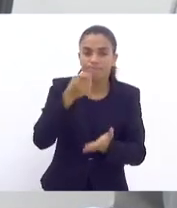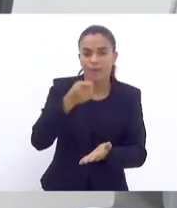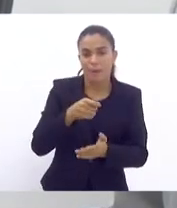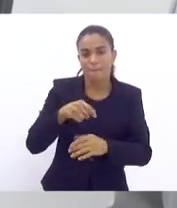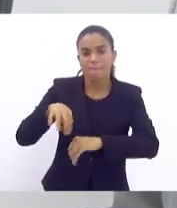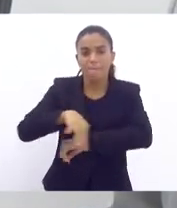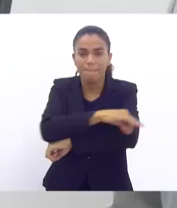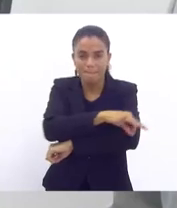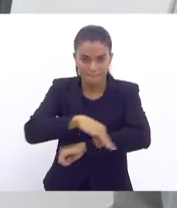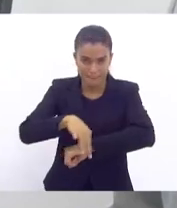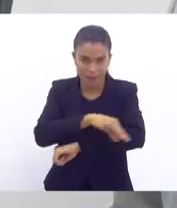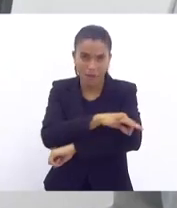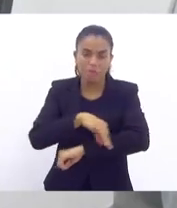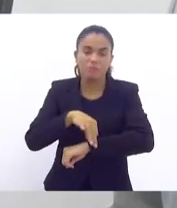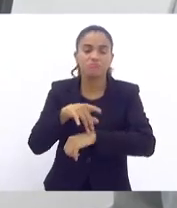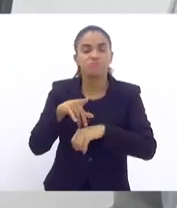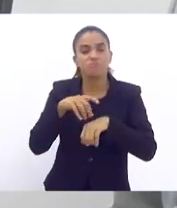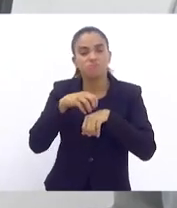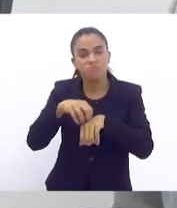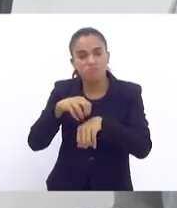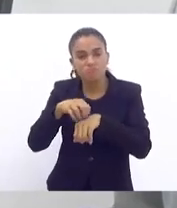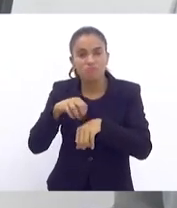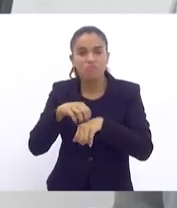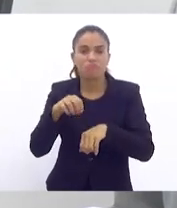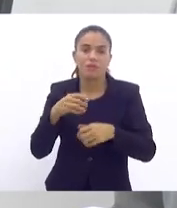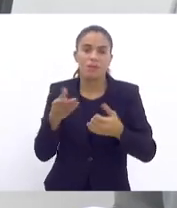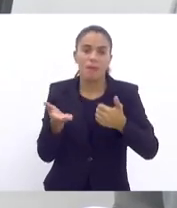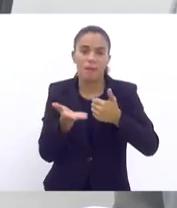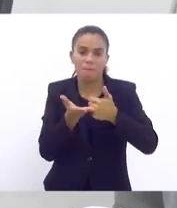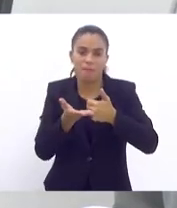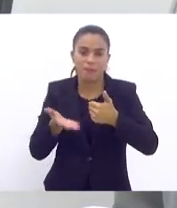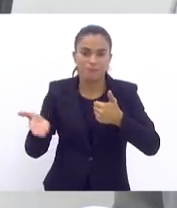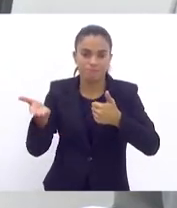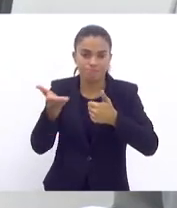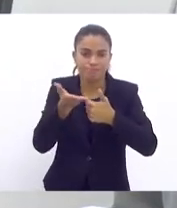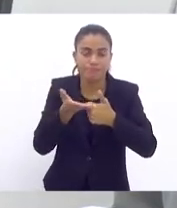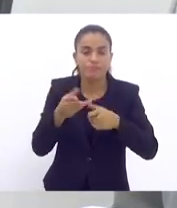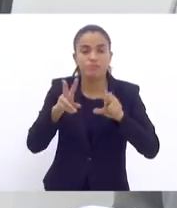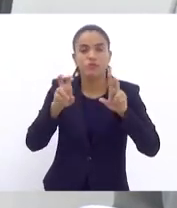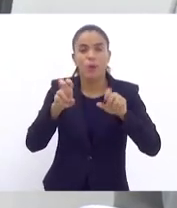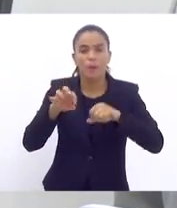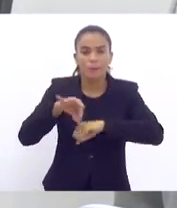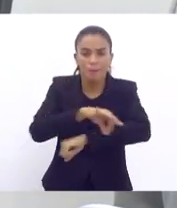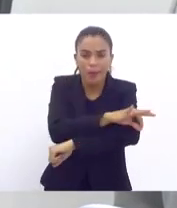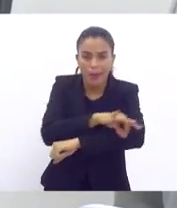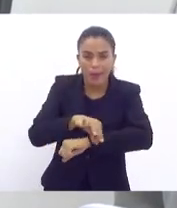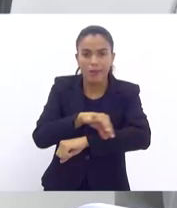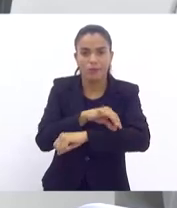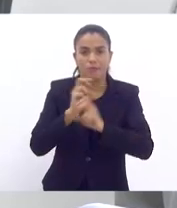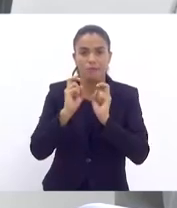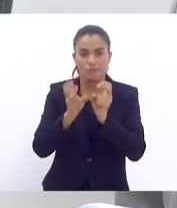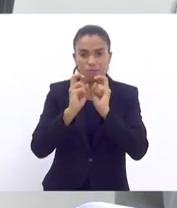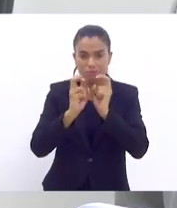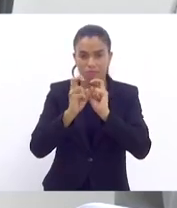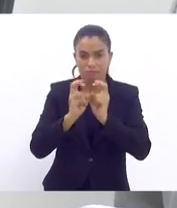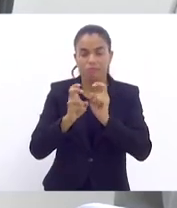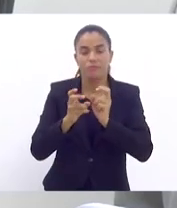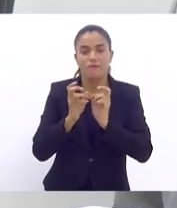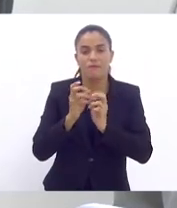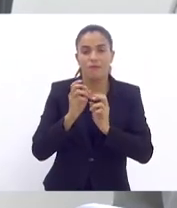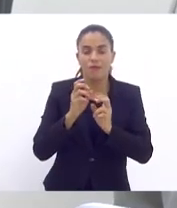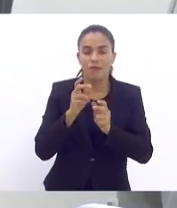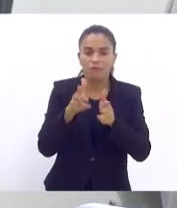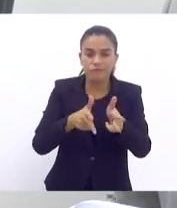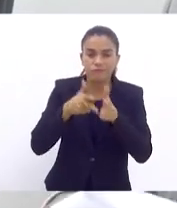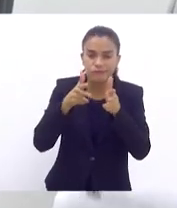das redes de transportes metropolitanos de média e alta capacidade incluindo os mapas das redes metroviárias e ferroviárias no estado